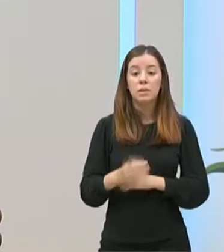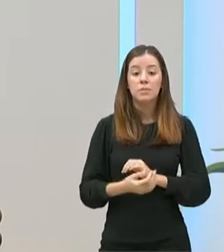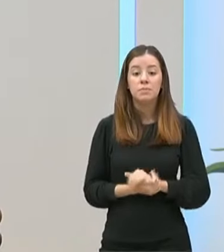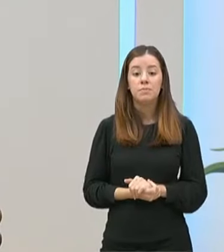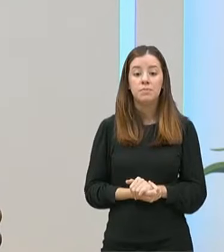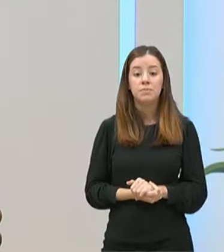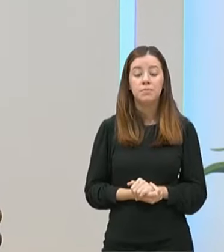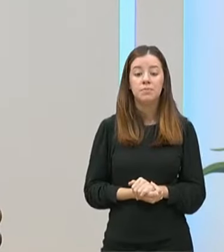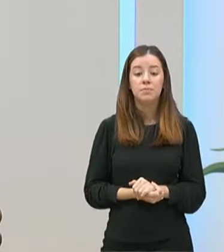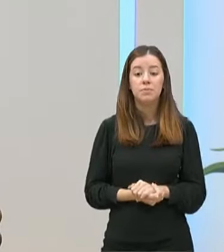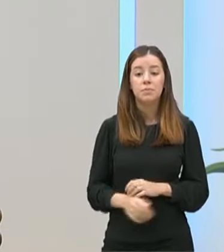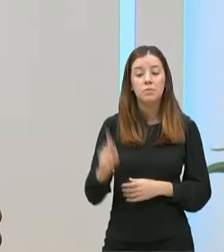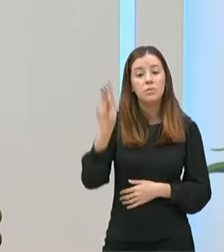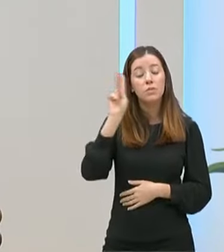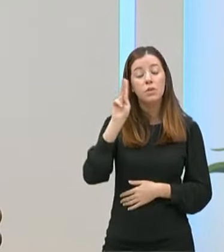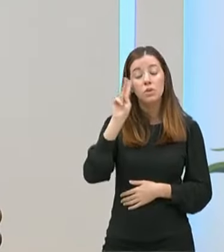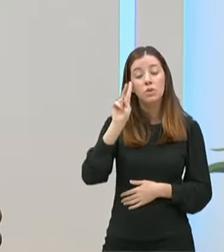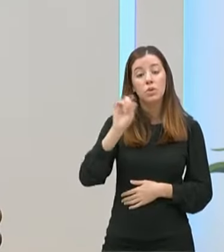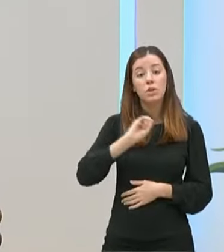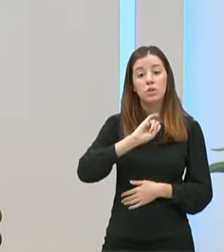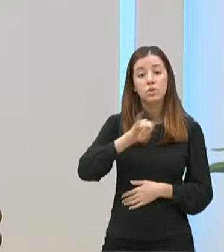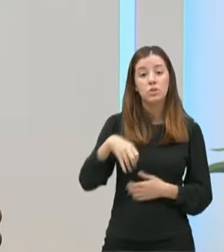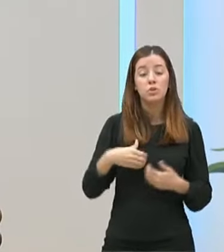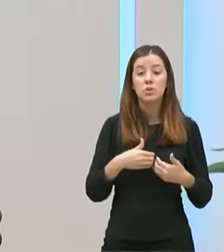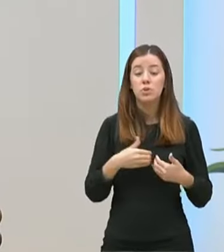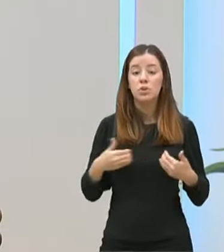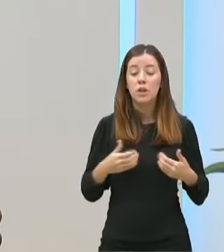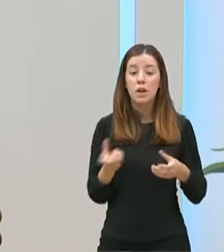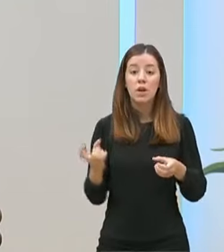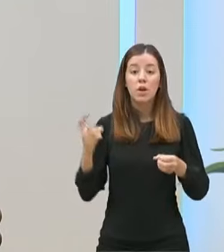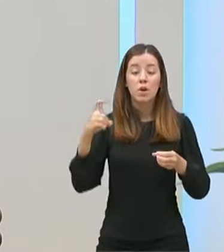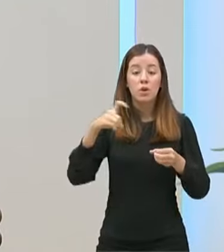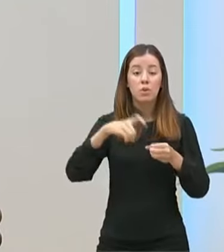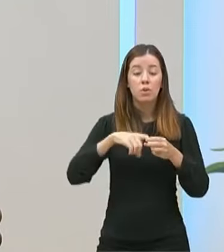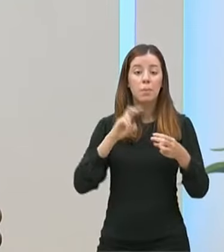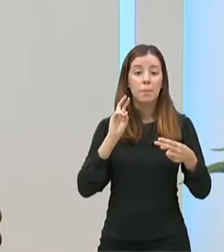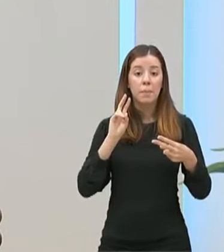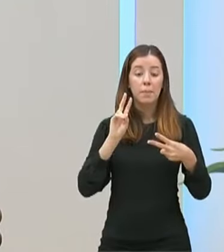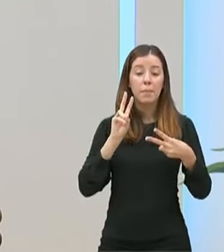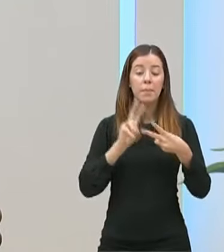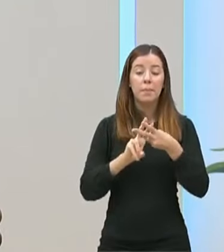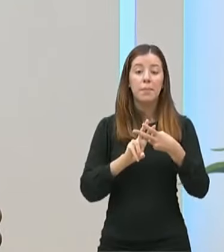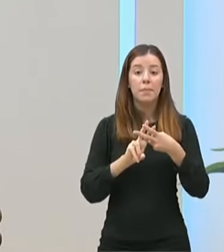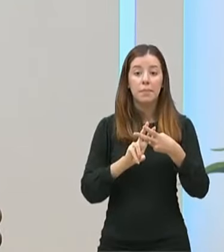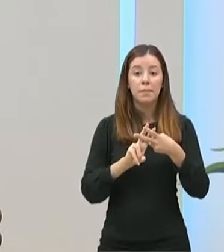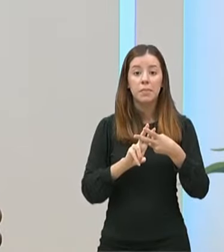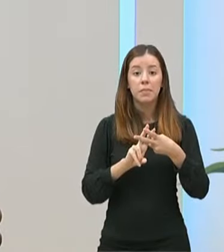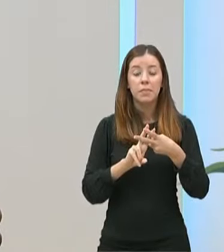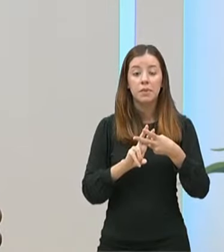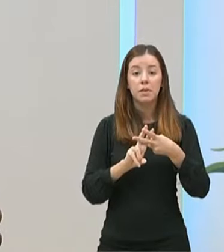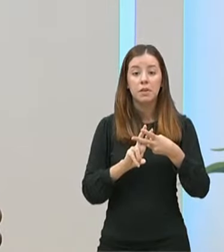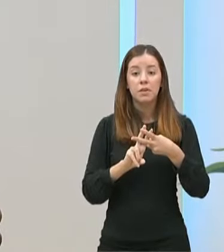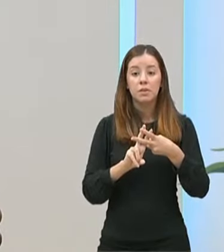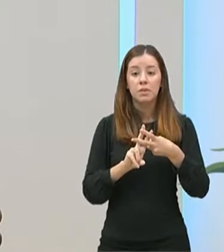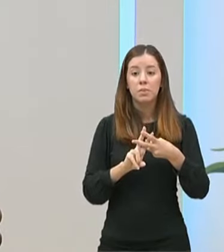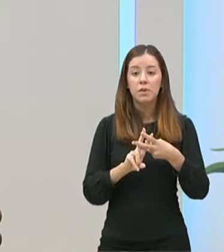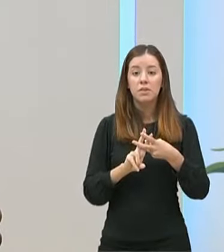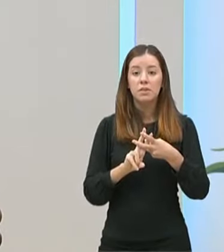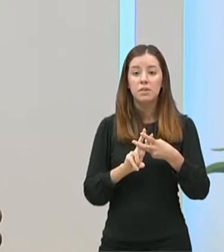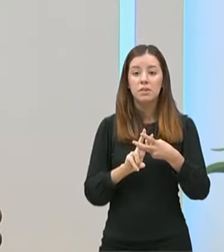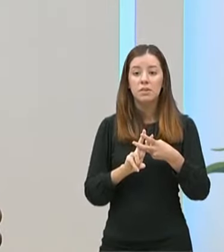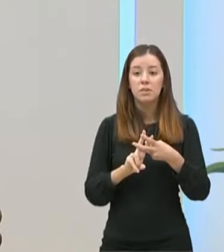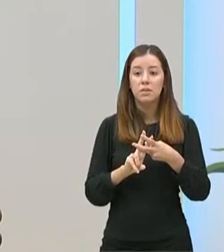quando José entra na prisão, aquele carcereiro Mo começa a perceber que